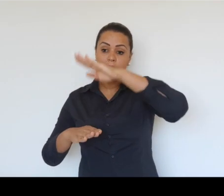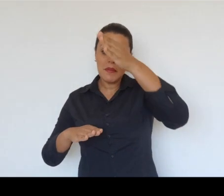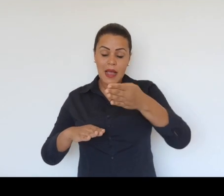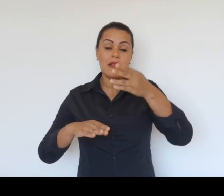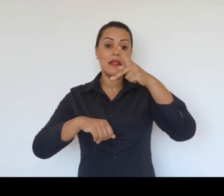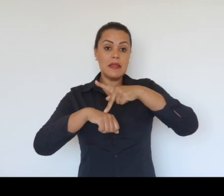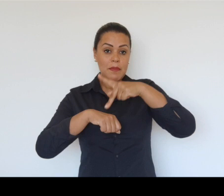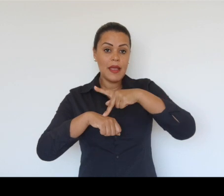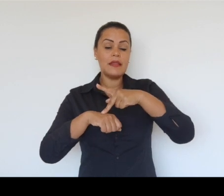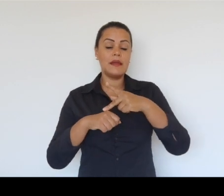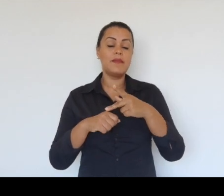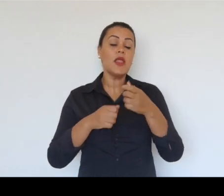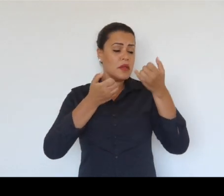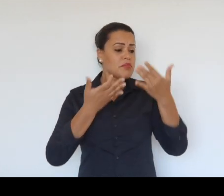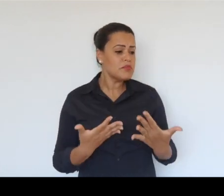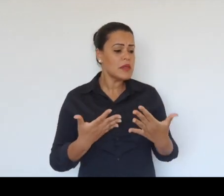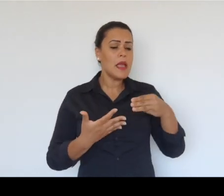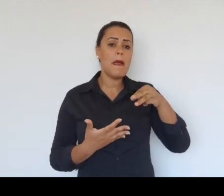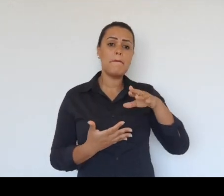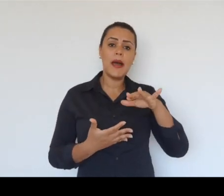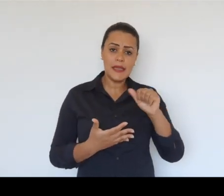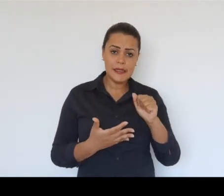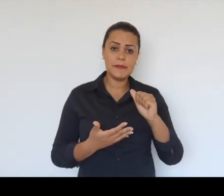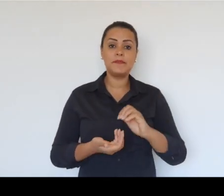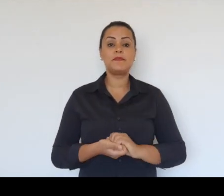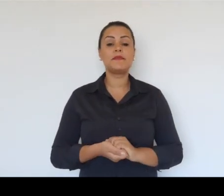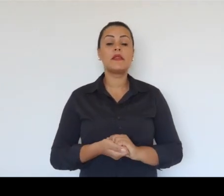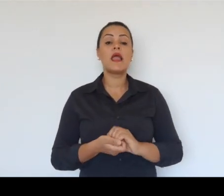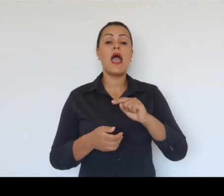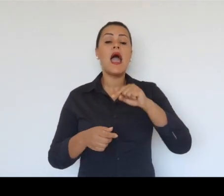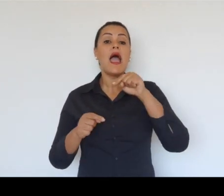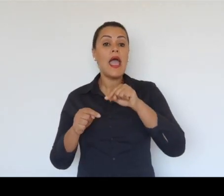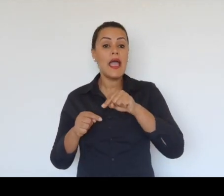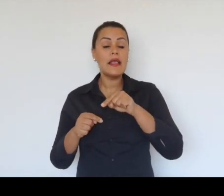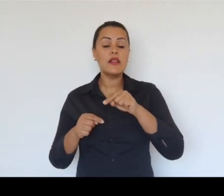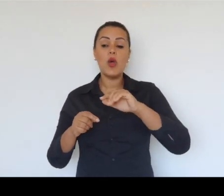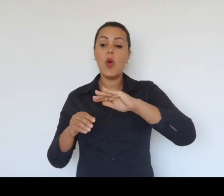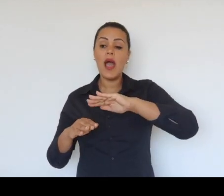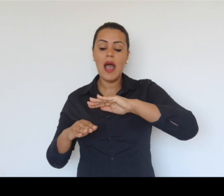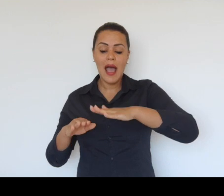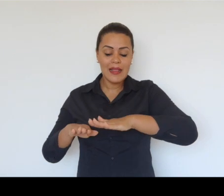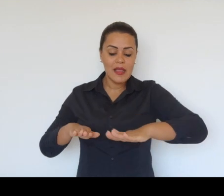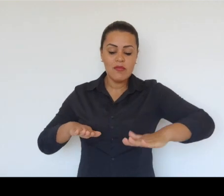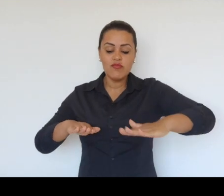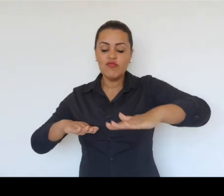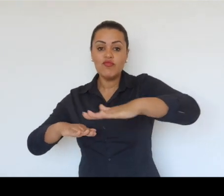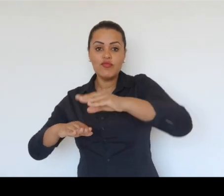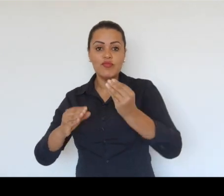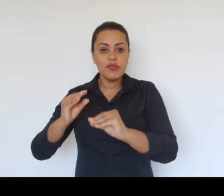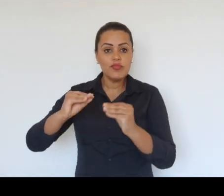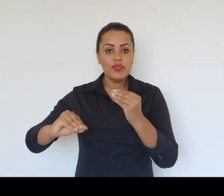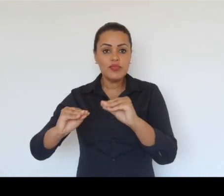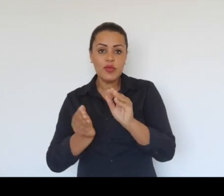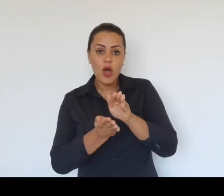realizado aqui. O que nós estamos chamando de sambaqui? Uma plataforma de concha, um piso de concha